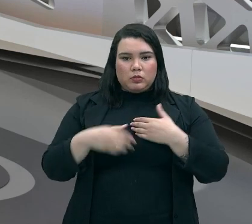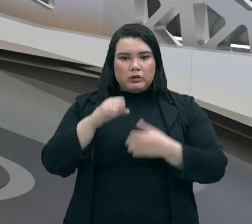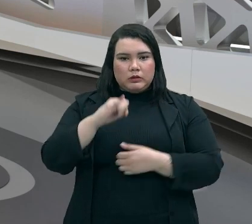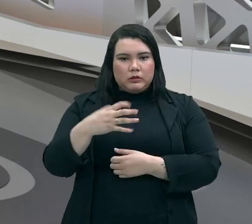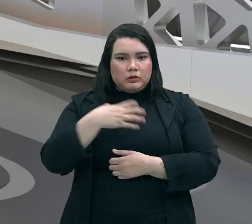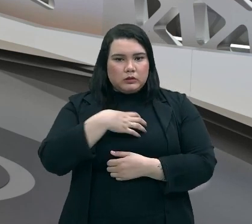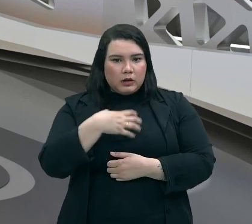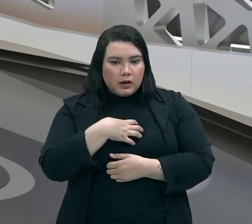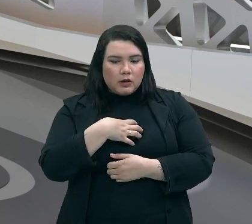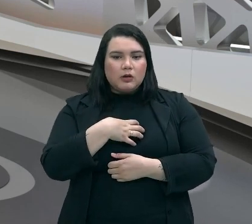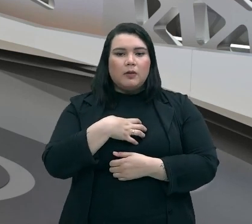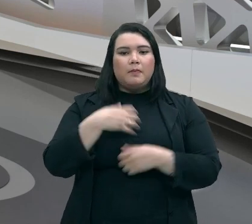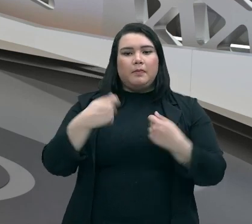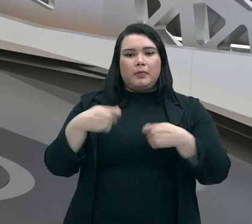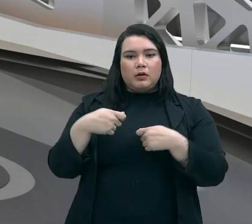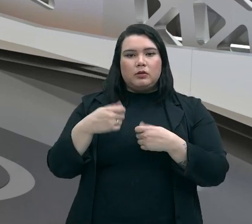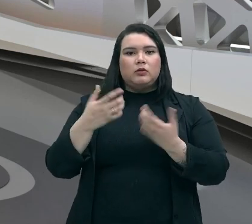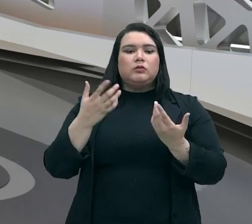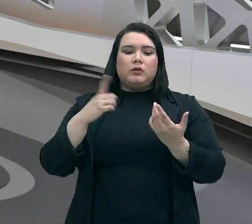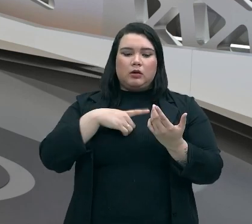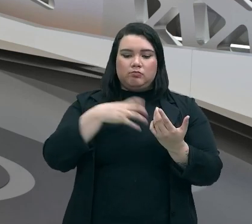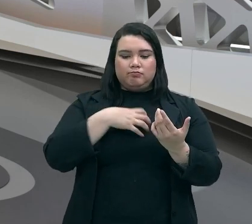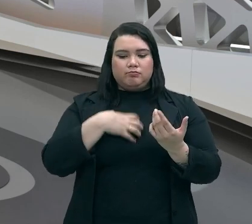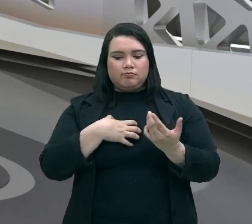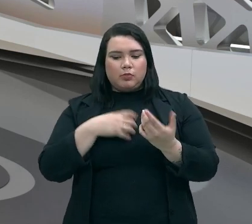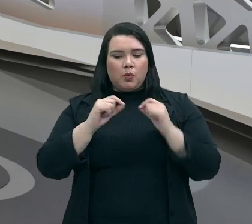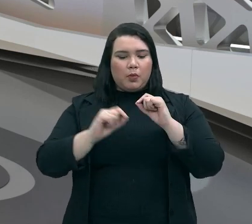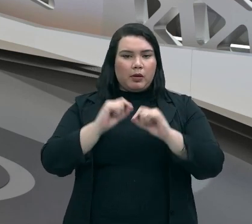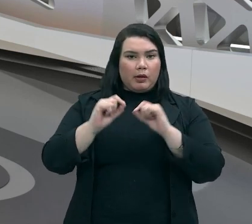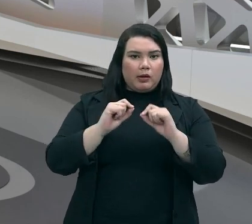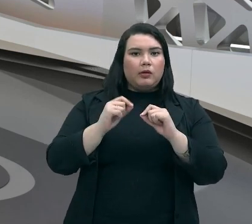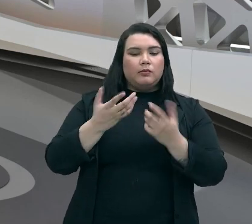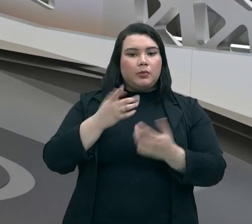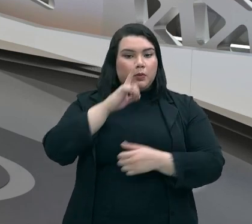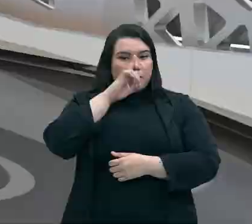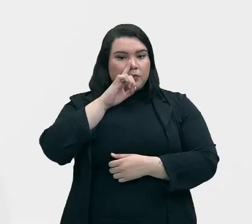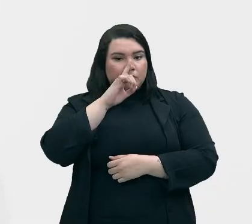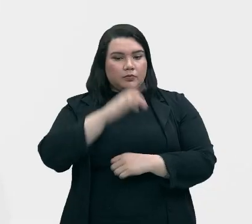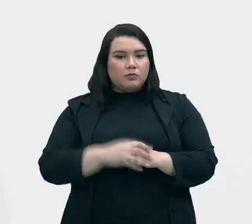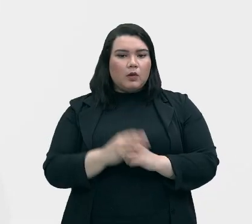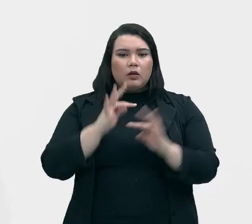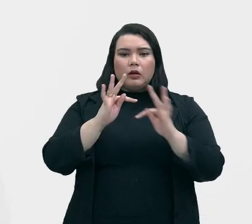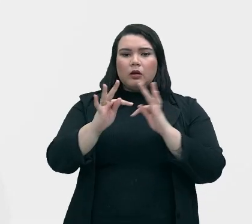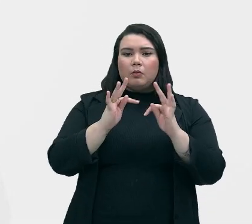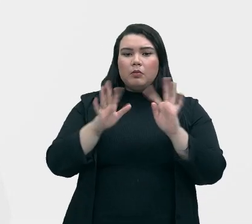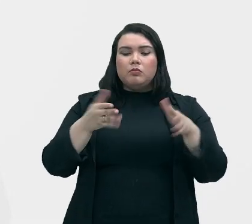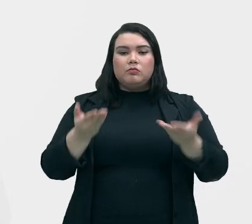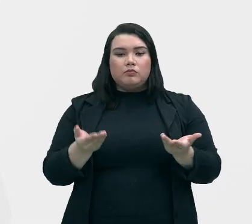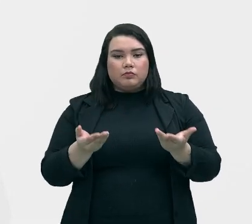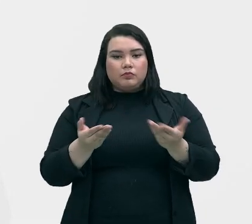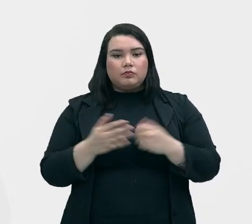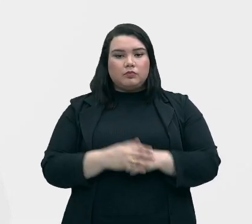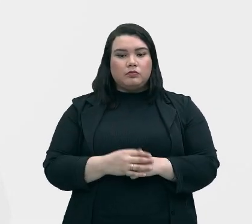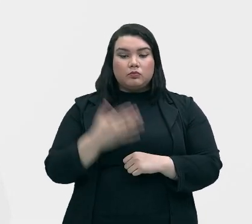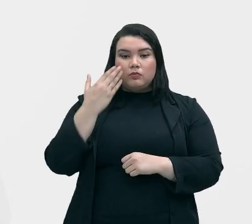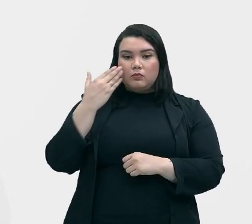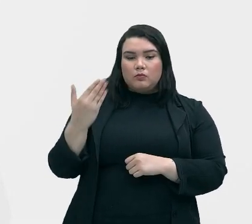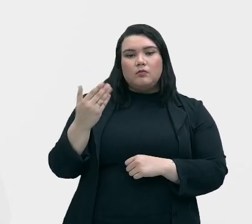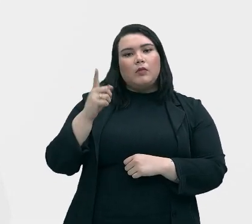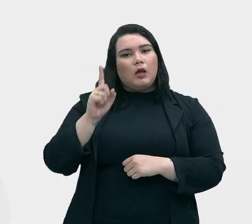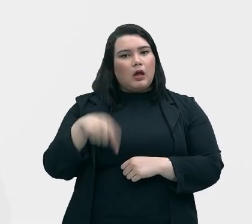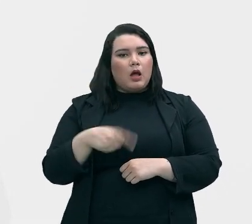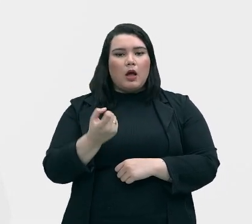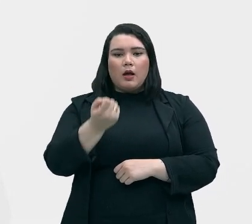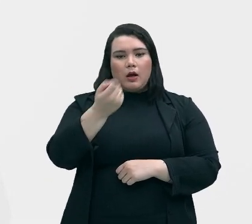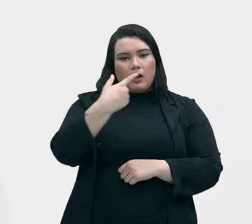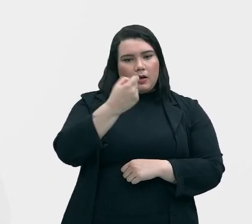a íngua, procure que tem alguma coisa inflamada. Esperto, entendi. Vamos ao tratamento? Olha só. Então, ele é feito basicamente por